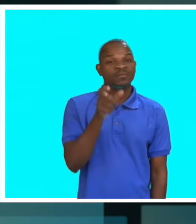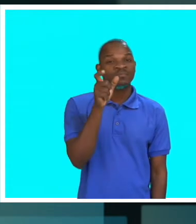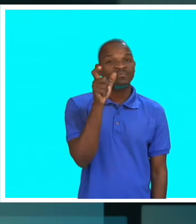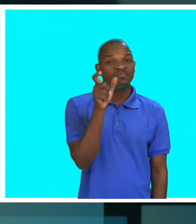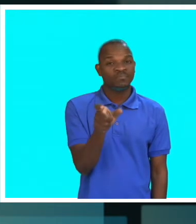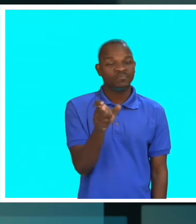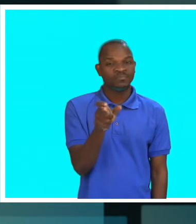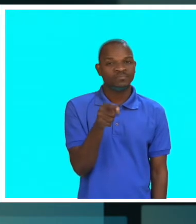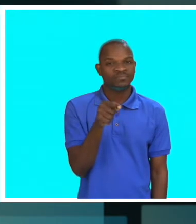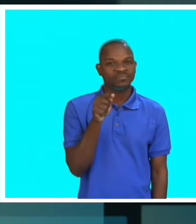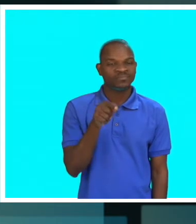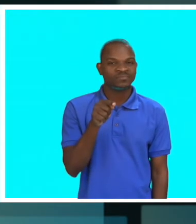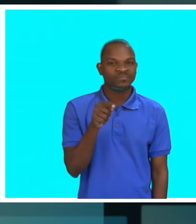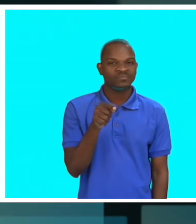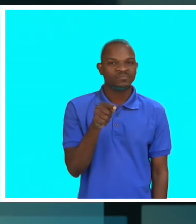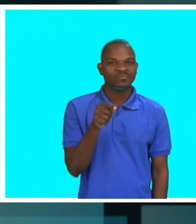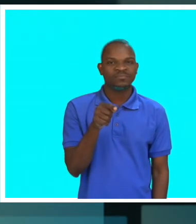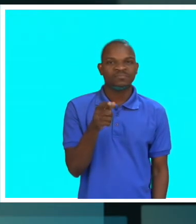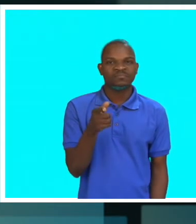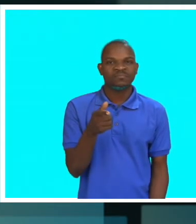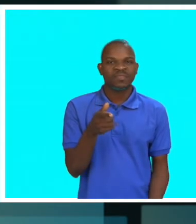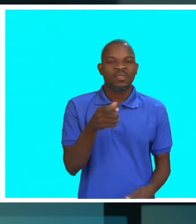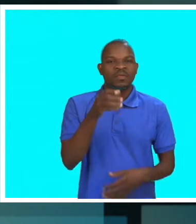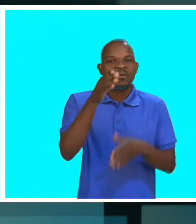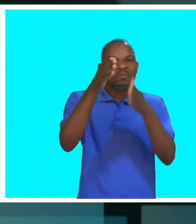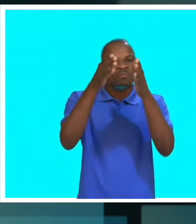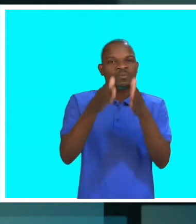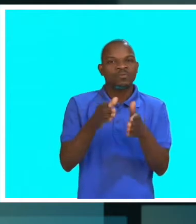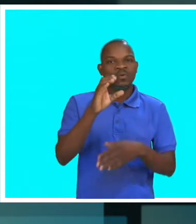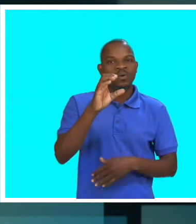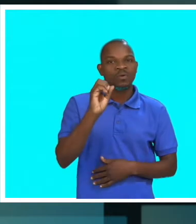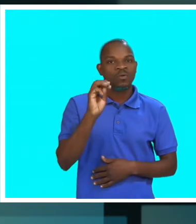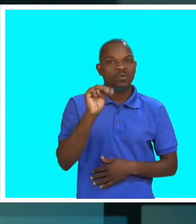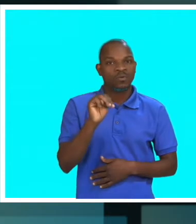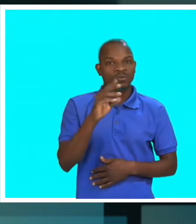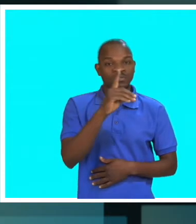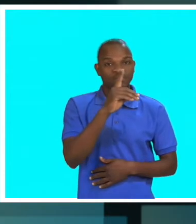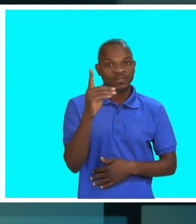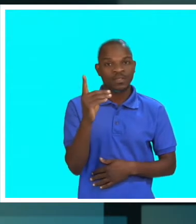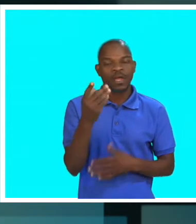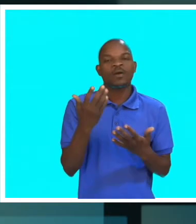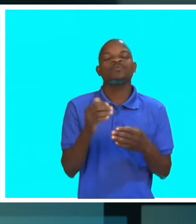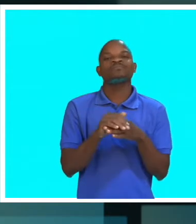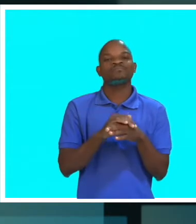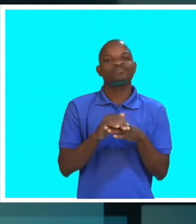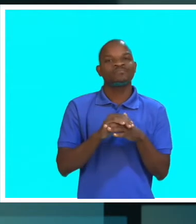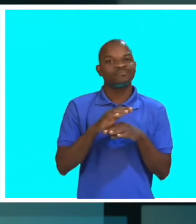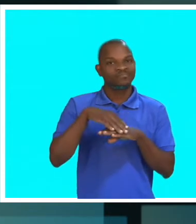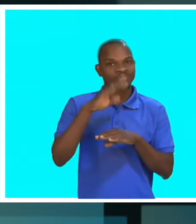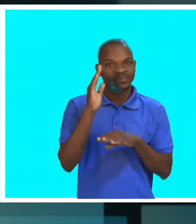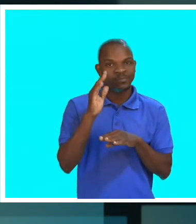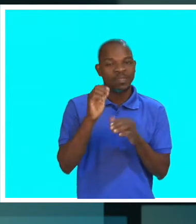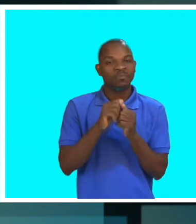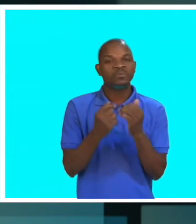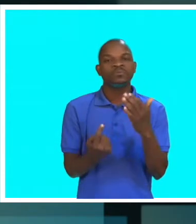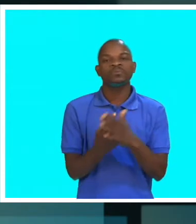designação de pessoa com deficiência, que agora utiliza-se,